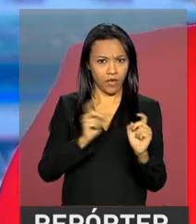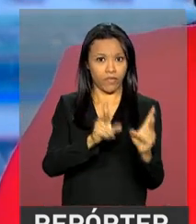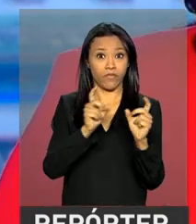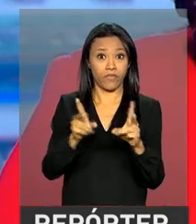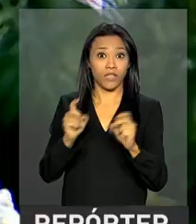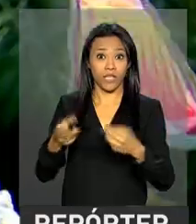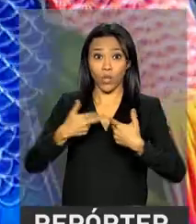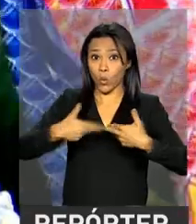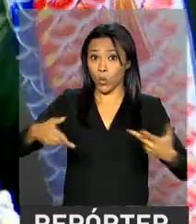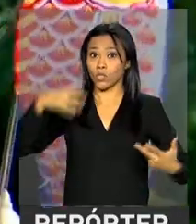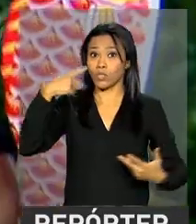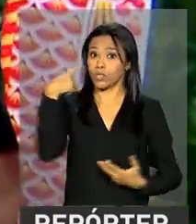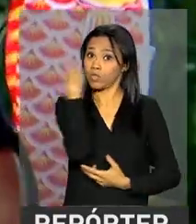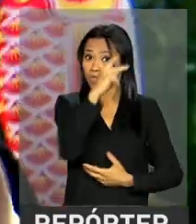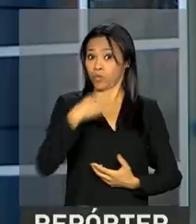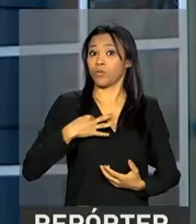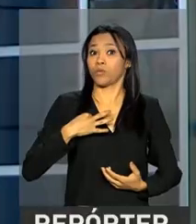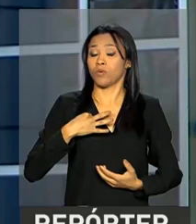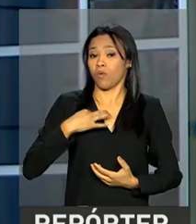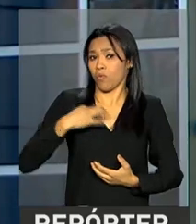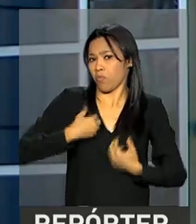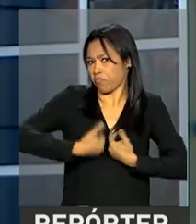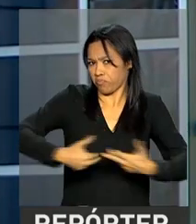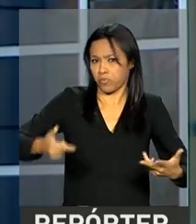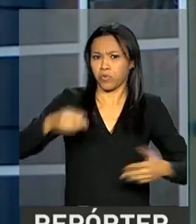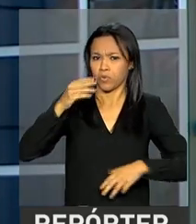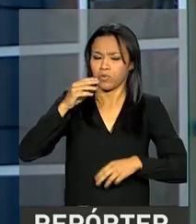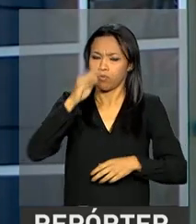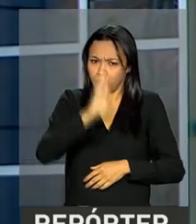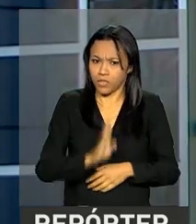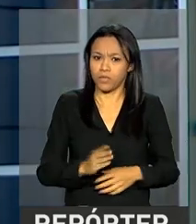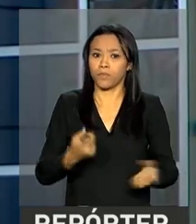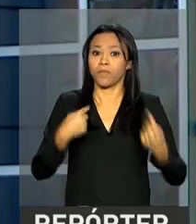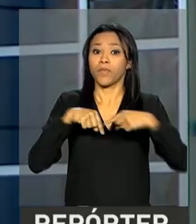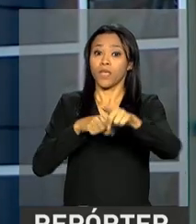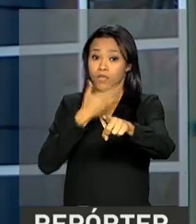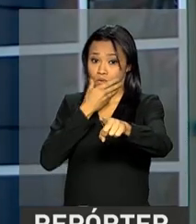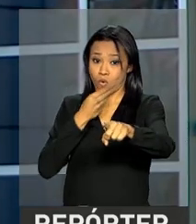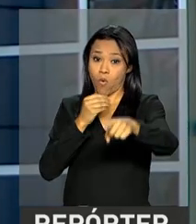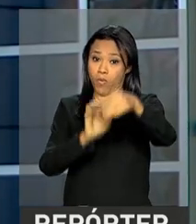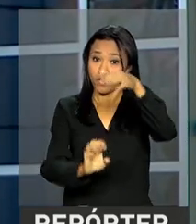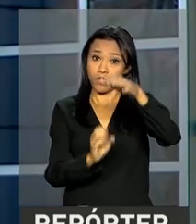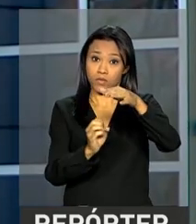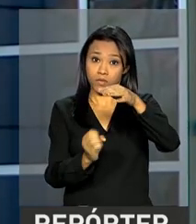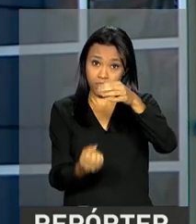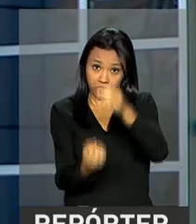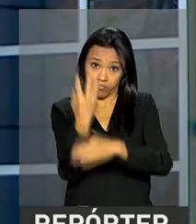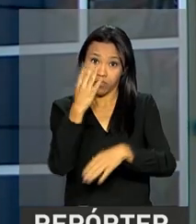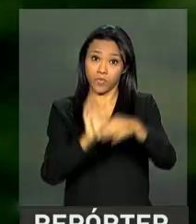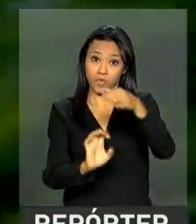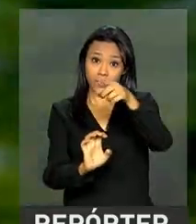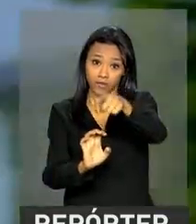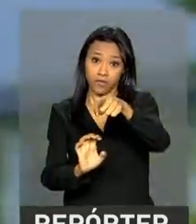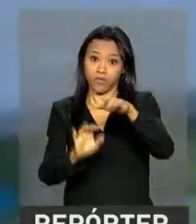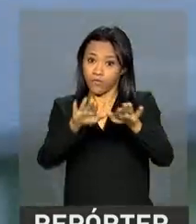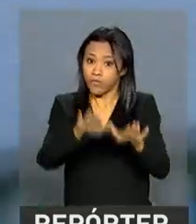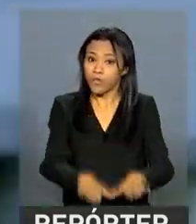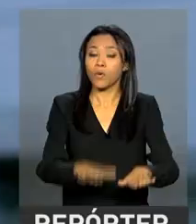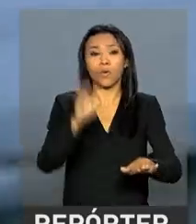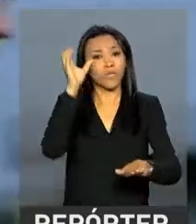produtos brasileiros. Outros brasileiros, como esse empresário, que se fixaram na China, vem no país